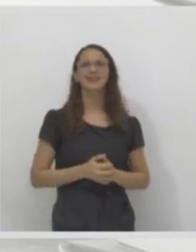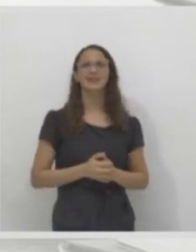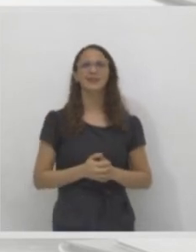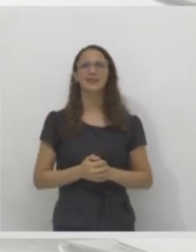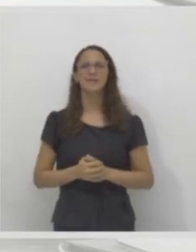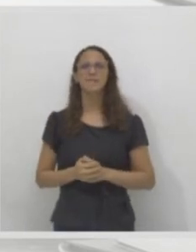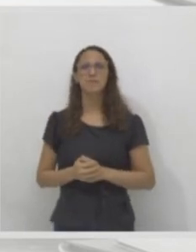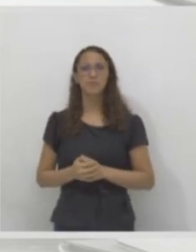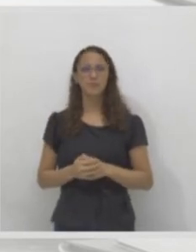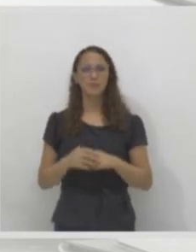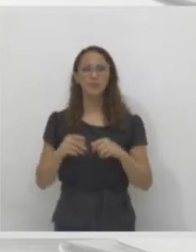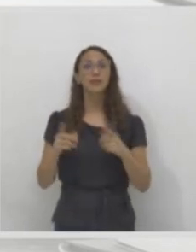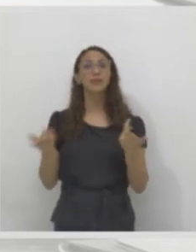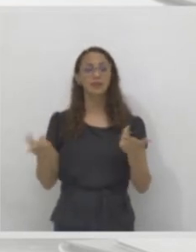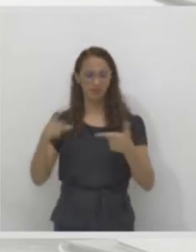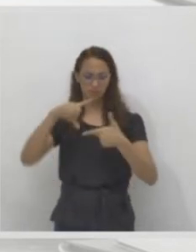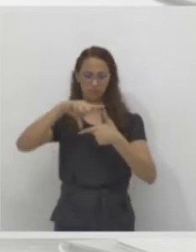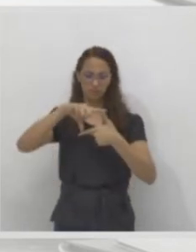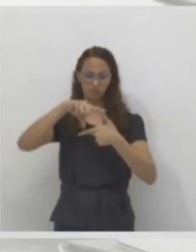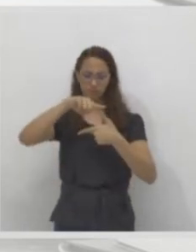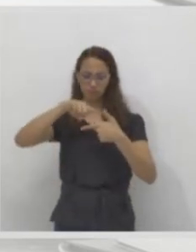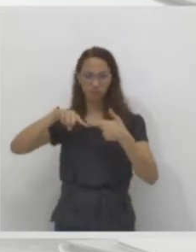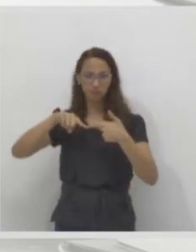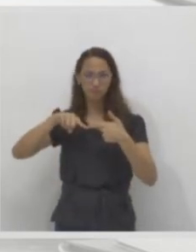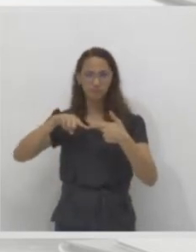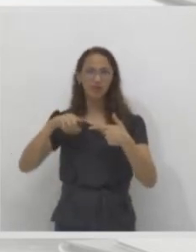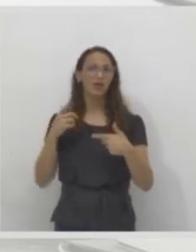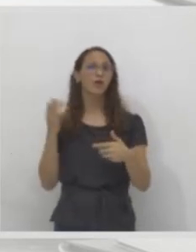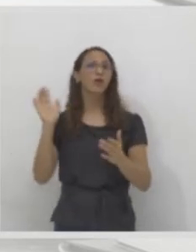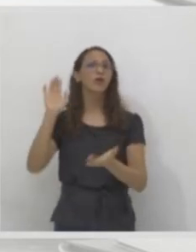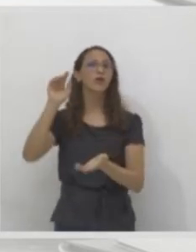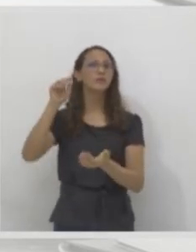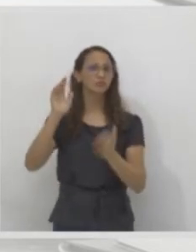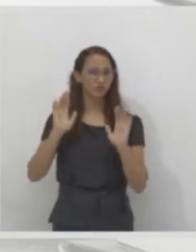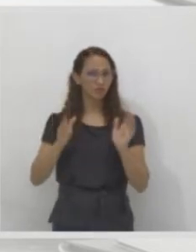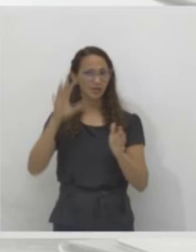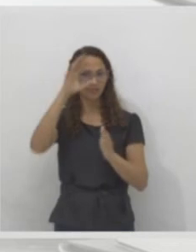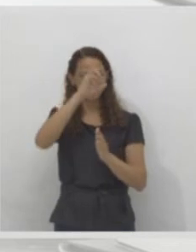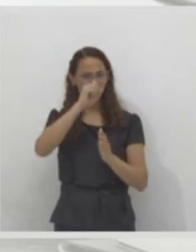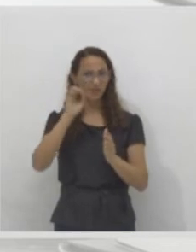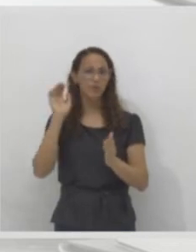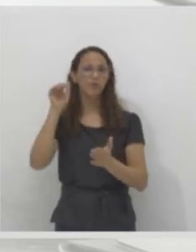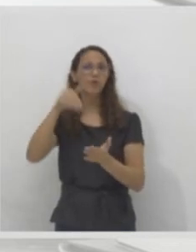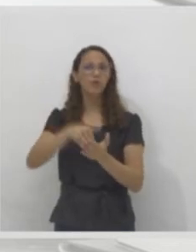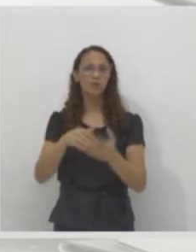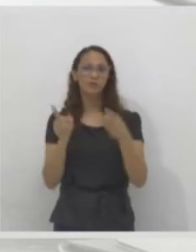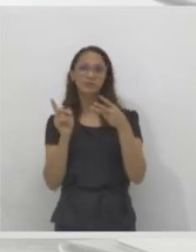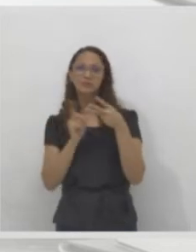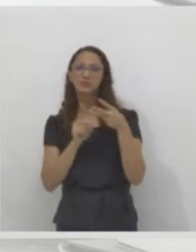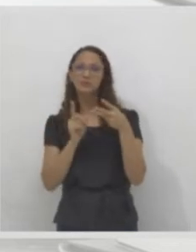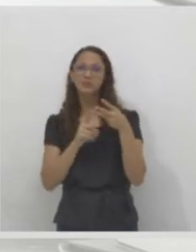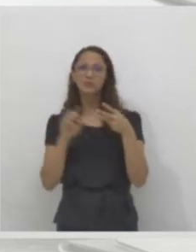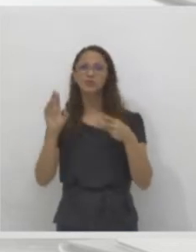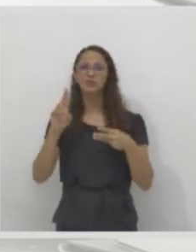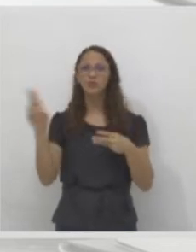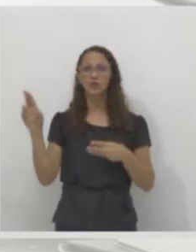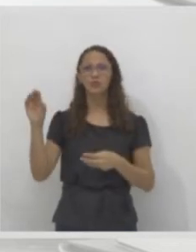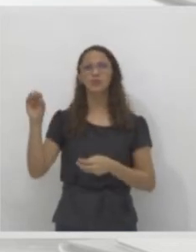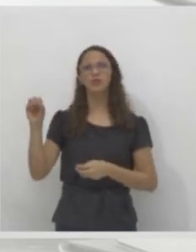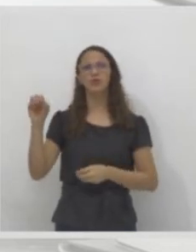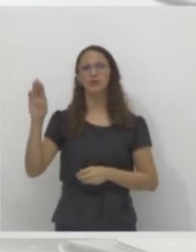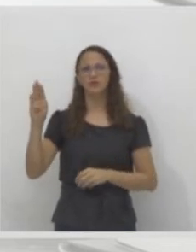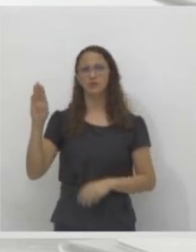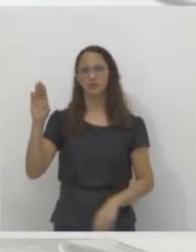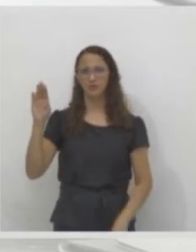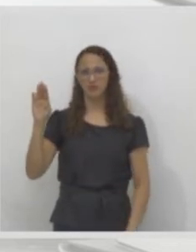triângulo retângulo, a gente vai para o último triângulo chamado de obtusângulo. Vocês estão vendo na tela o